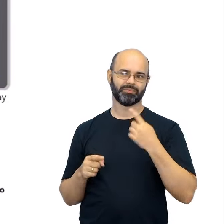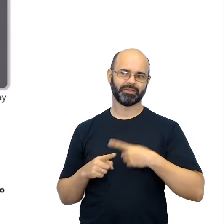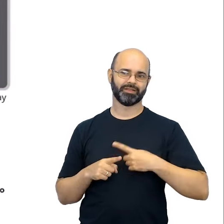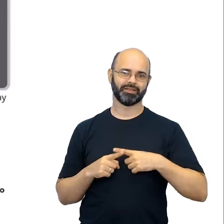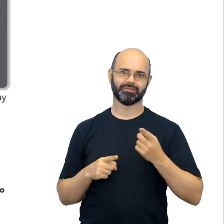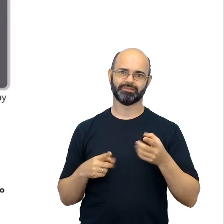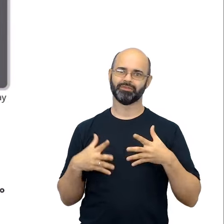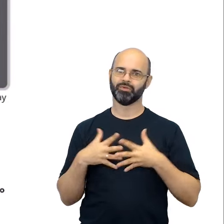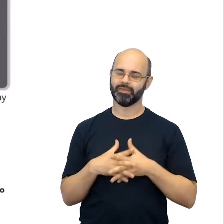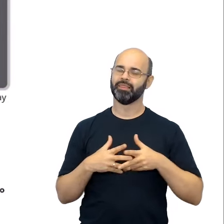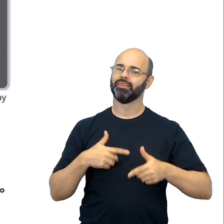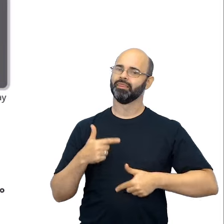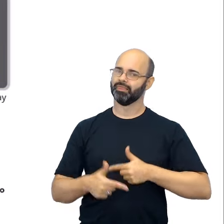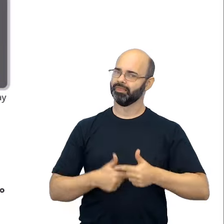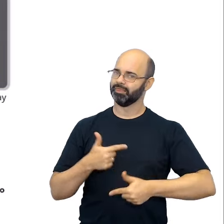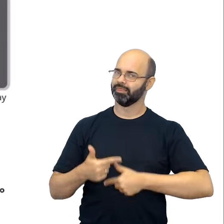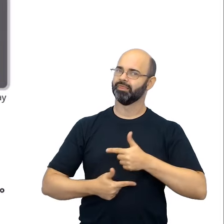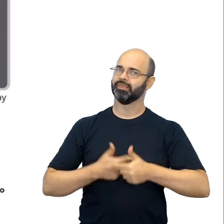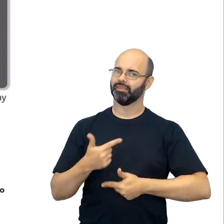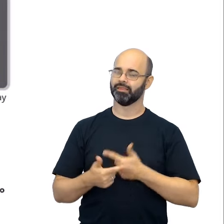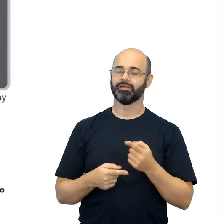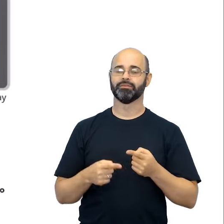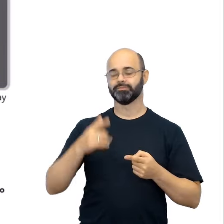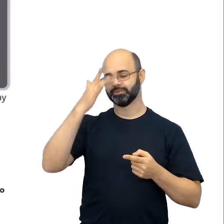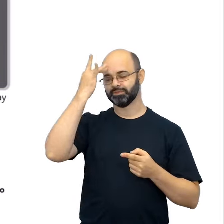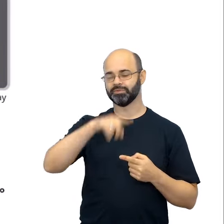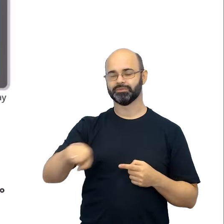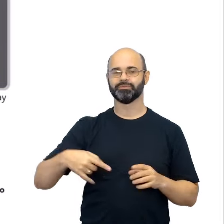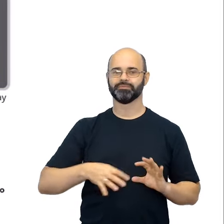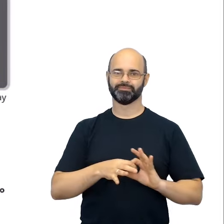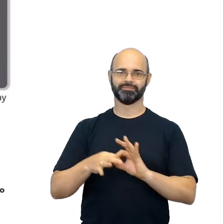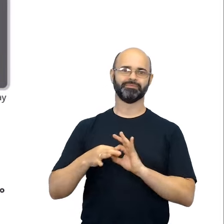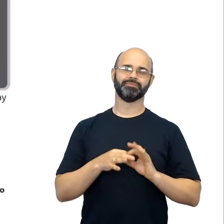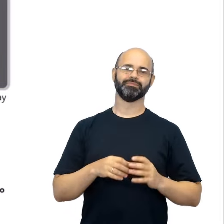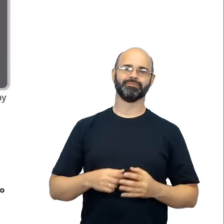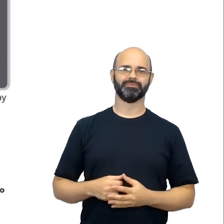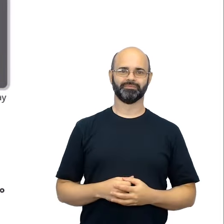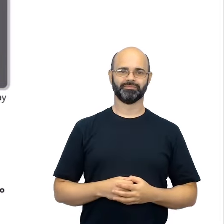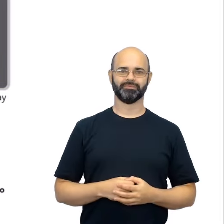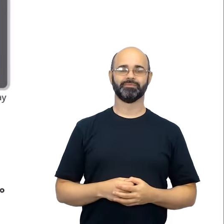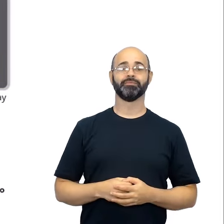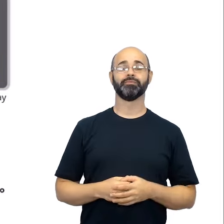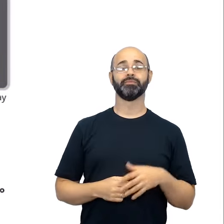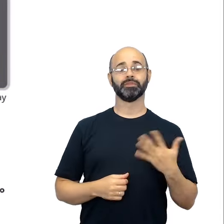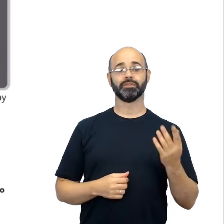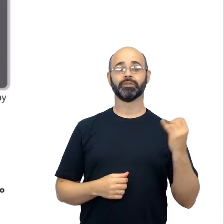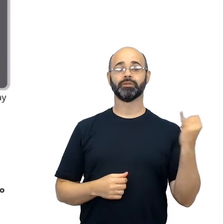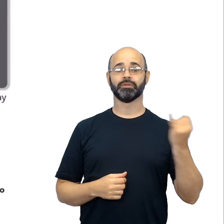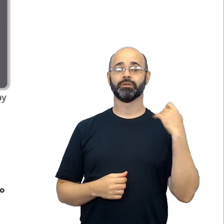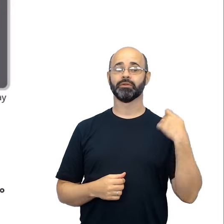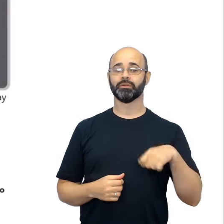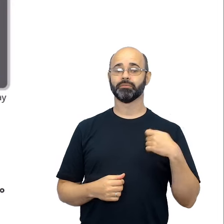e trabalhosa e requer aí a união de todos, né? Então, é necessário selecionar habilidades